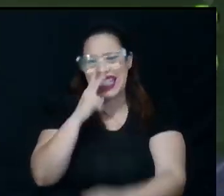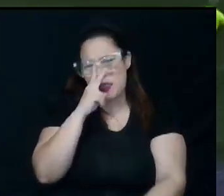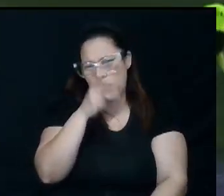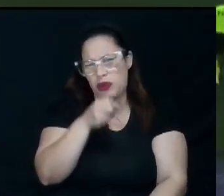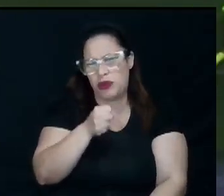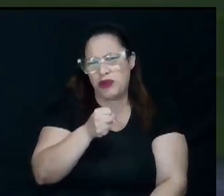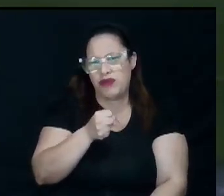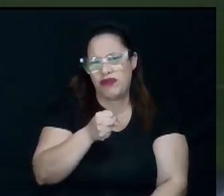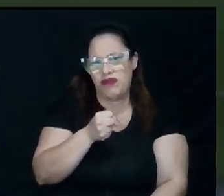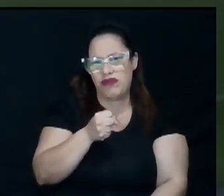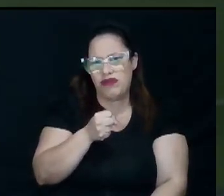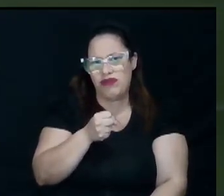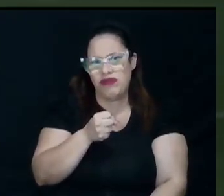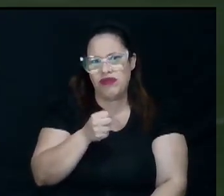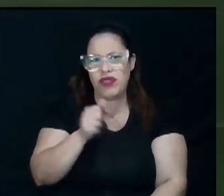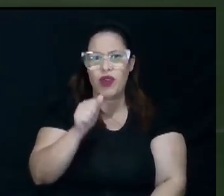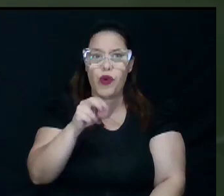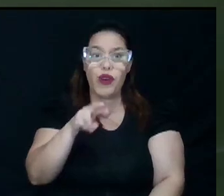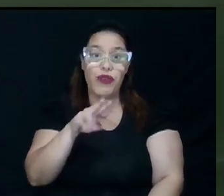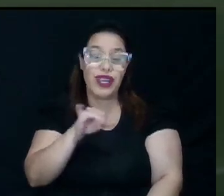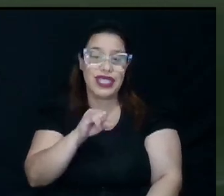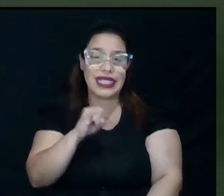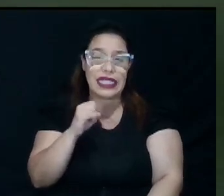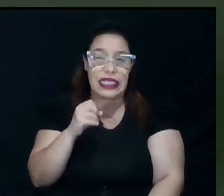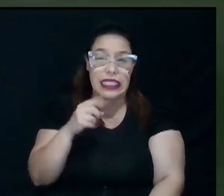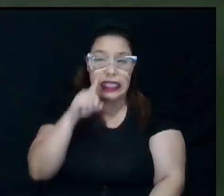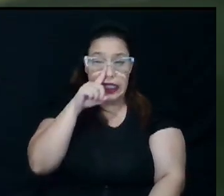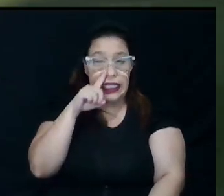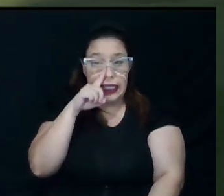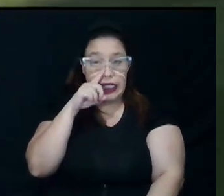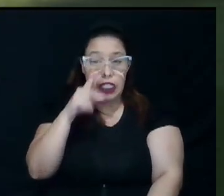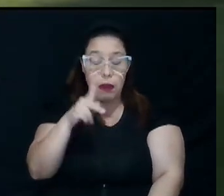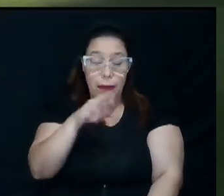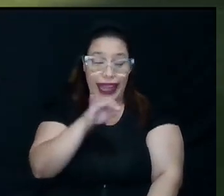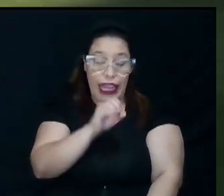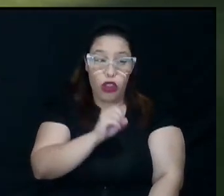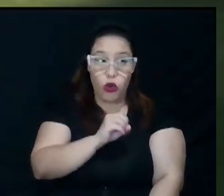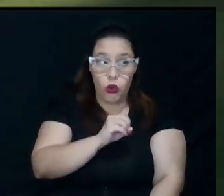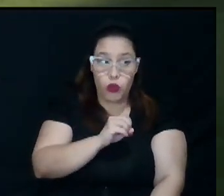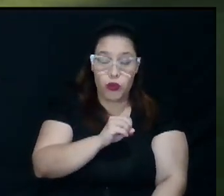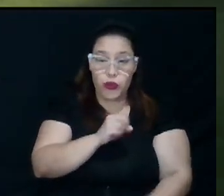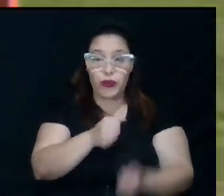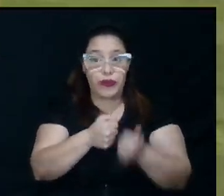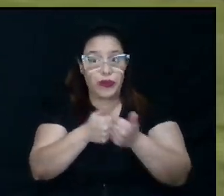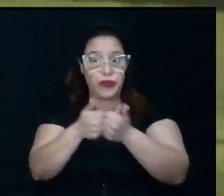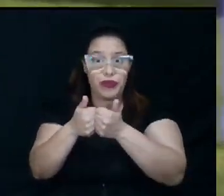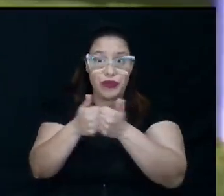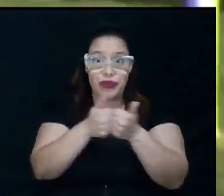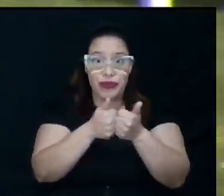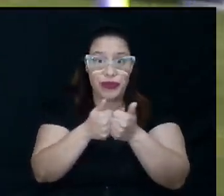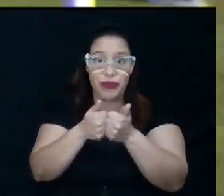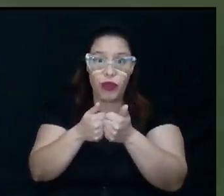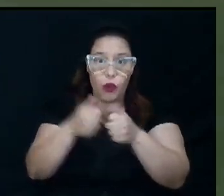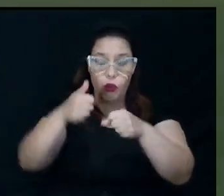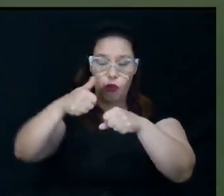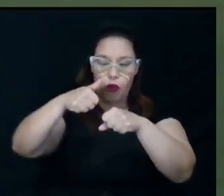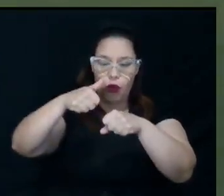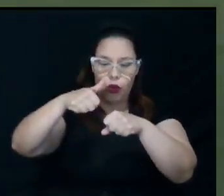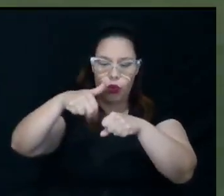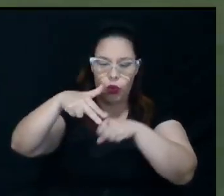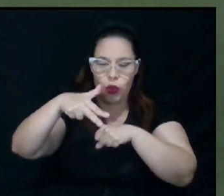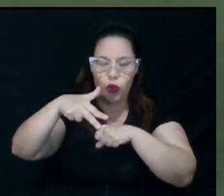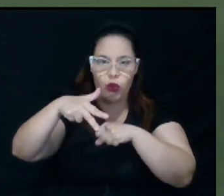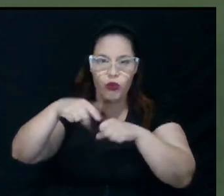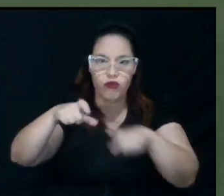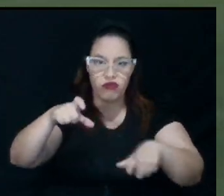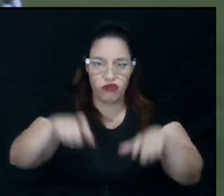era mais perigosa. Pedro Castro serviu Gabriel Barros, que cara a cara chutou todo torto. Castro